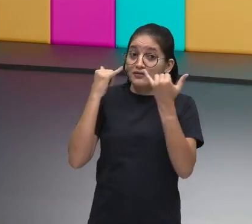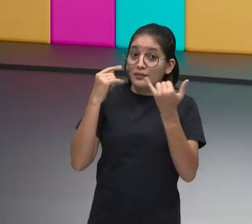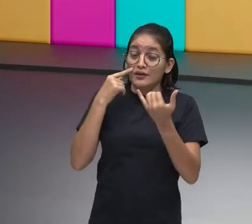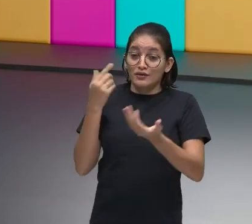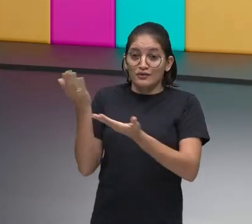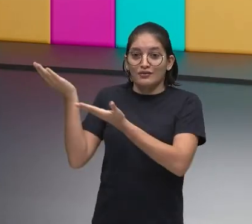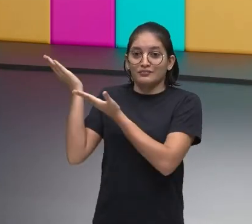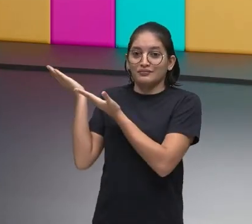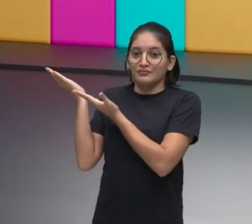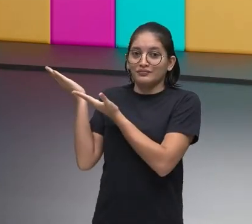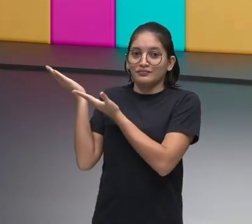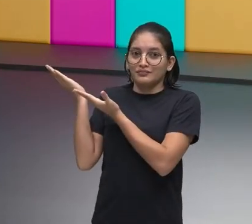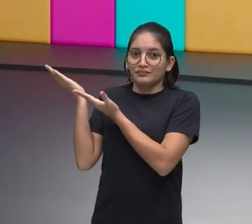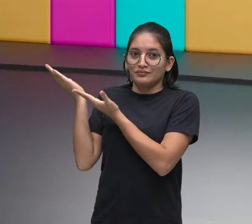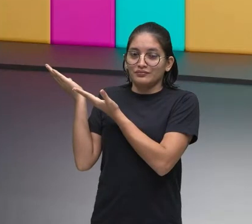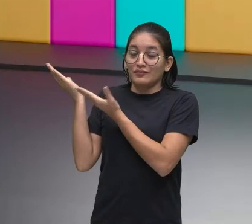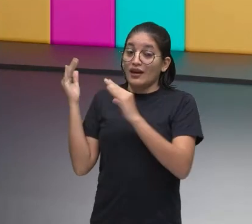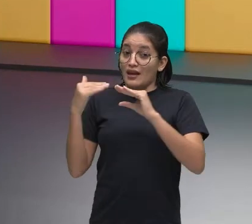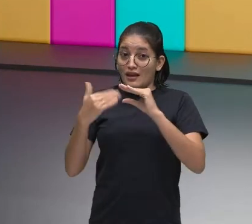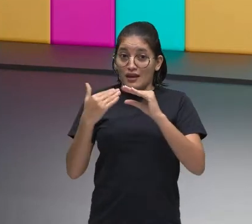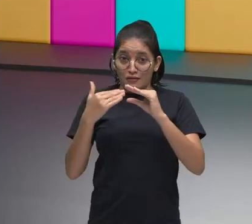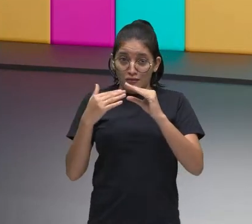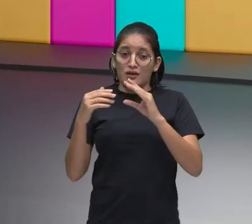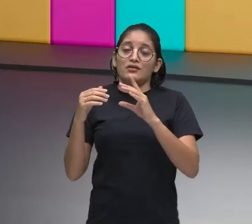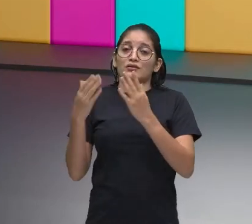vocês na telinha, ó. O e-mail do